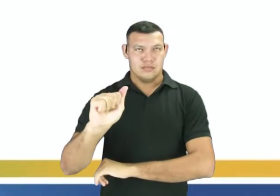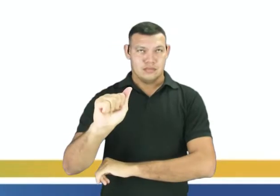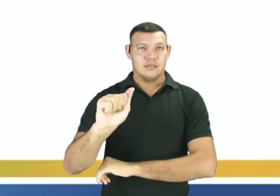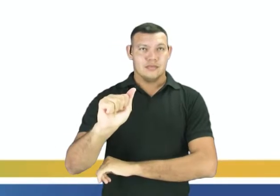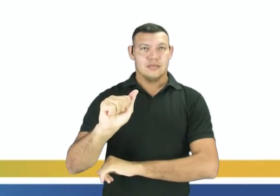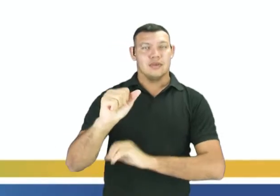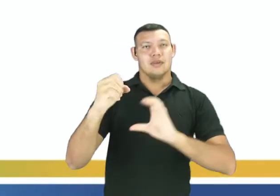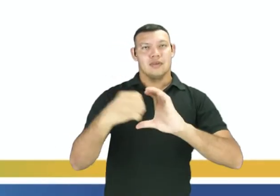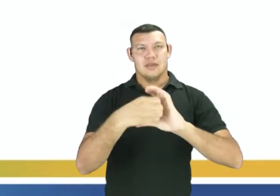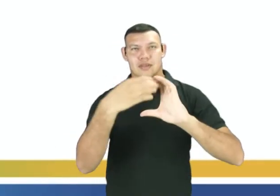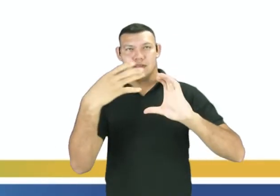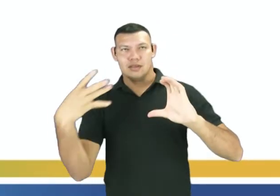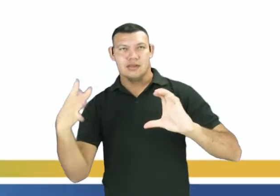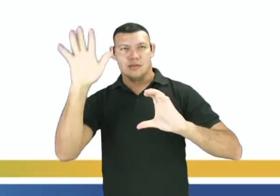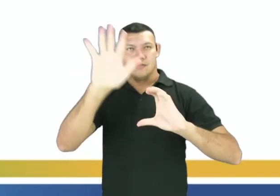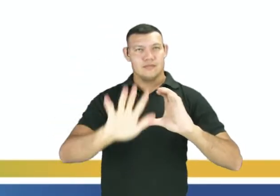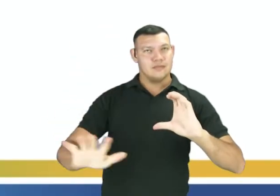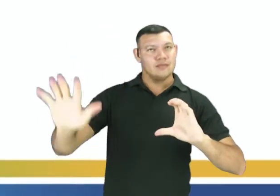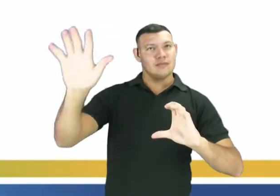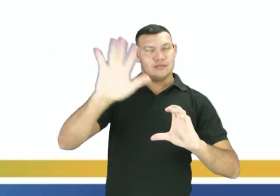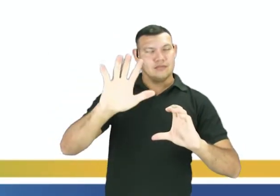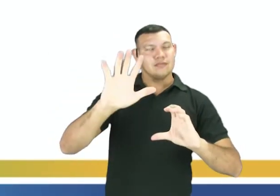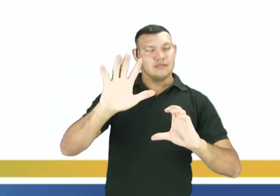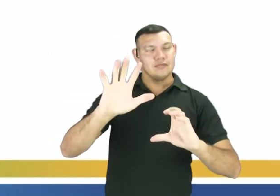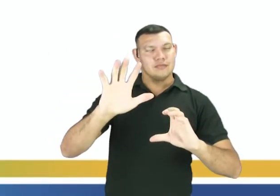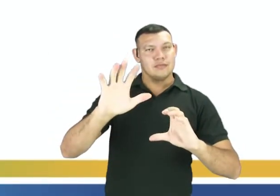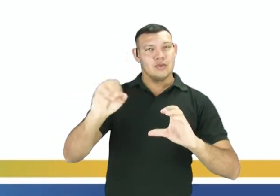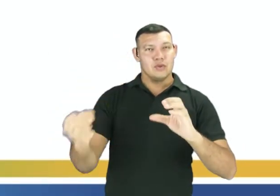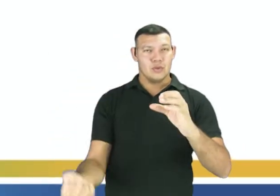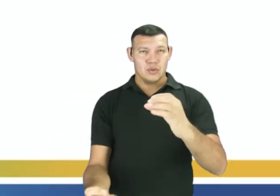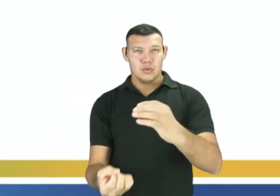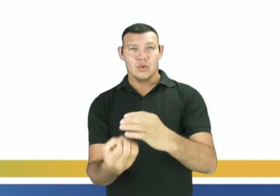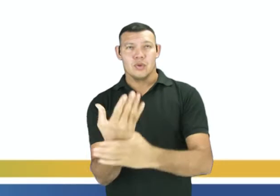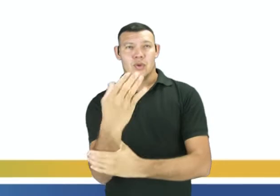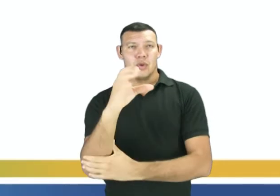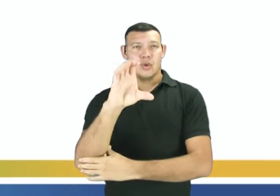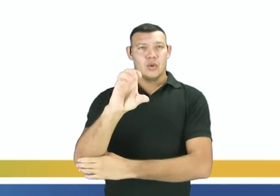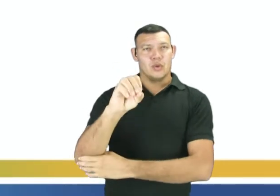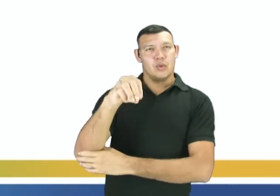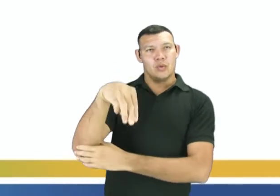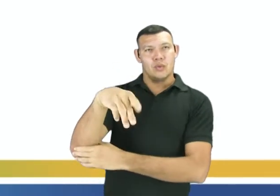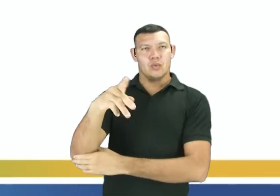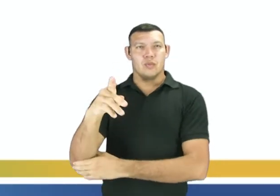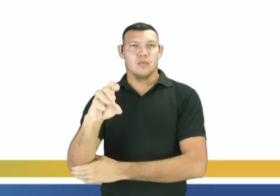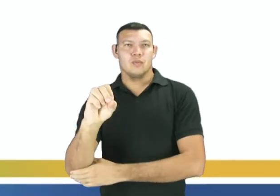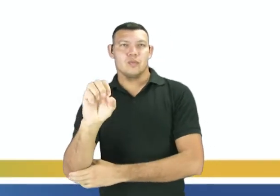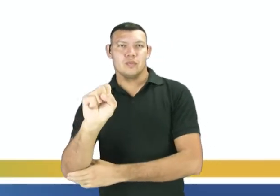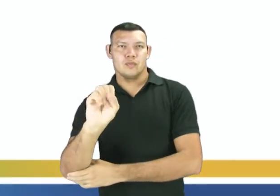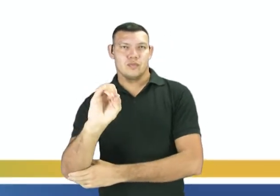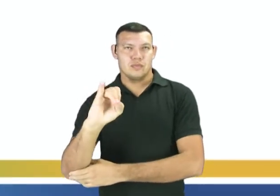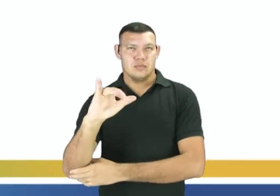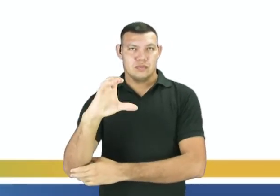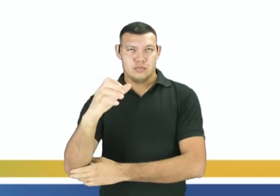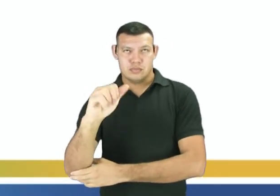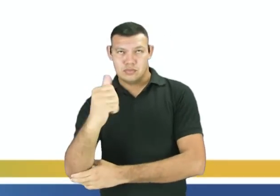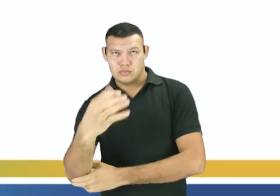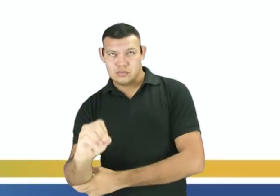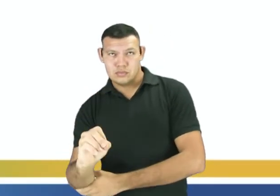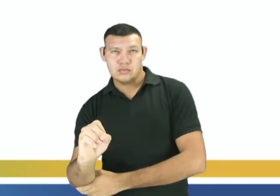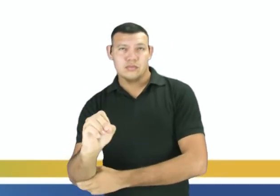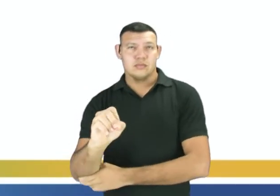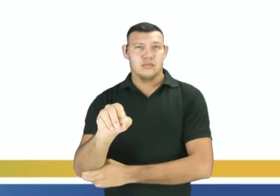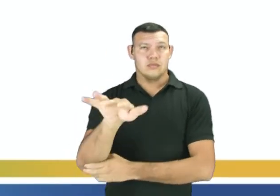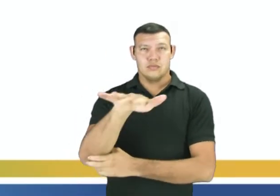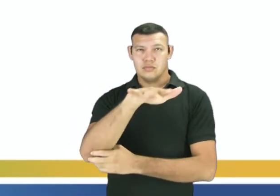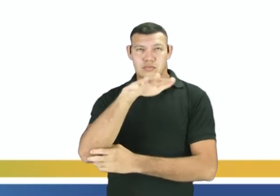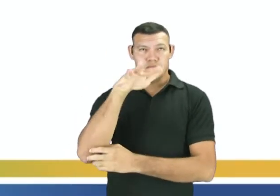cor, odor, temperatura de fusão e ebulição e combustibilidade. Essa é a aula para a terceira série do